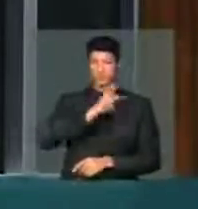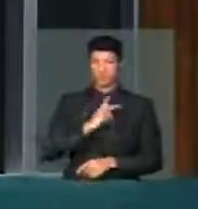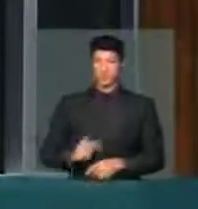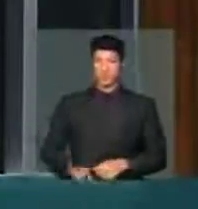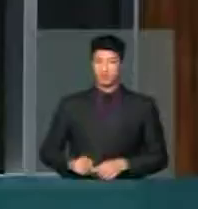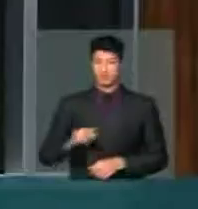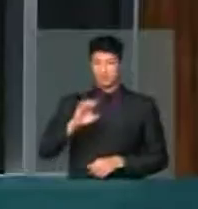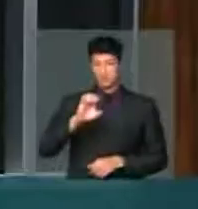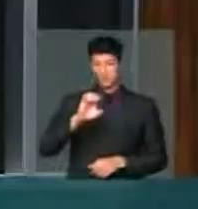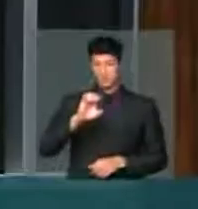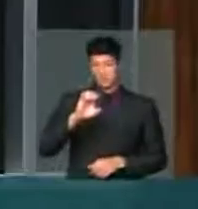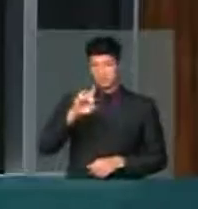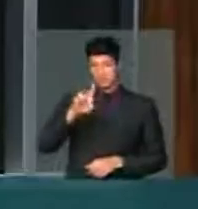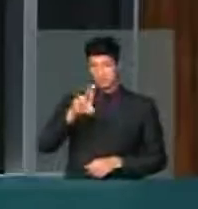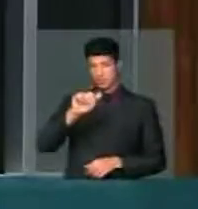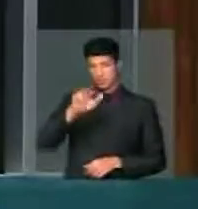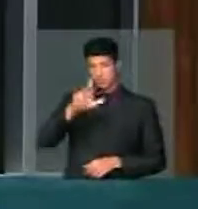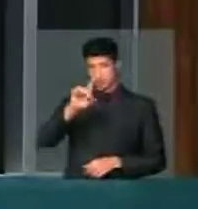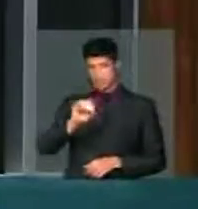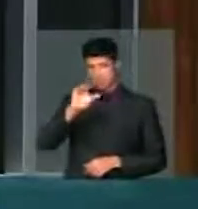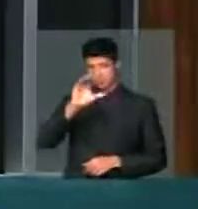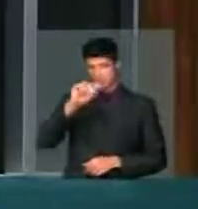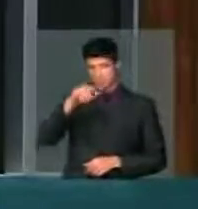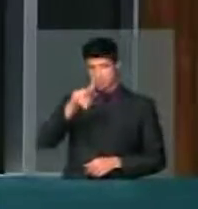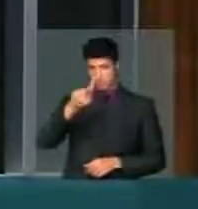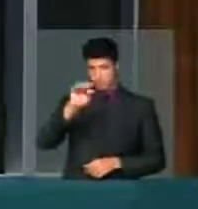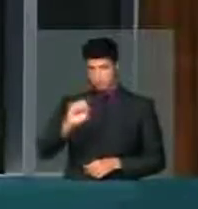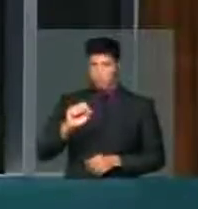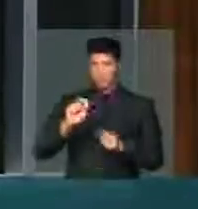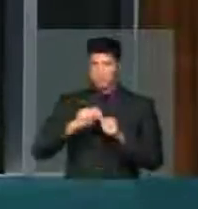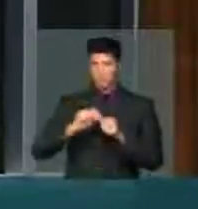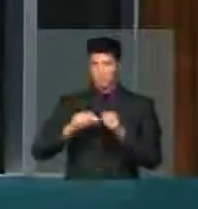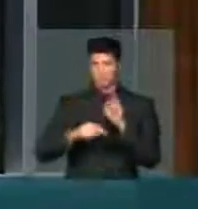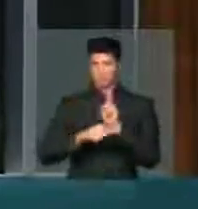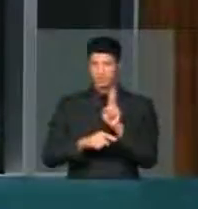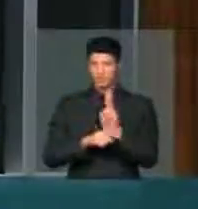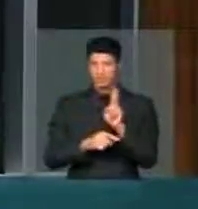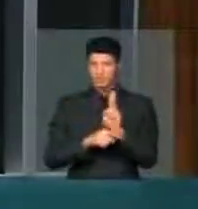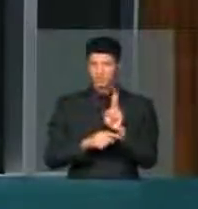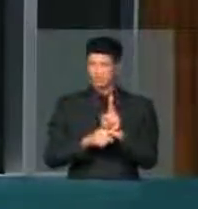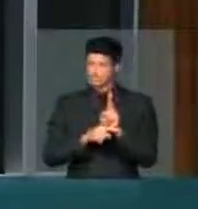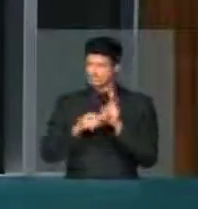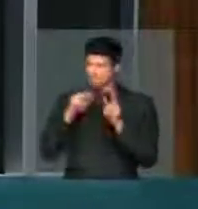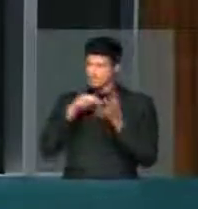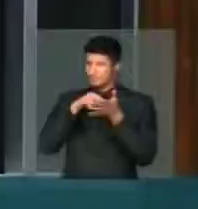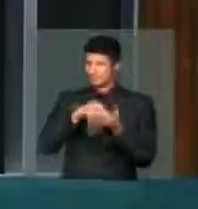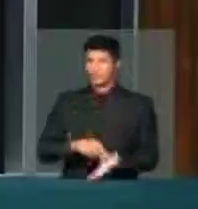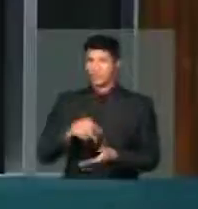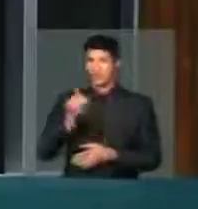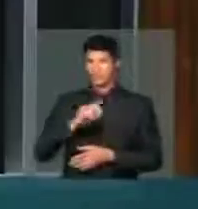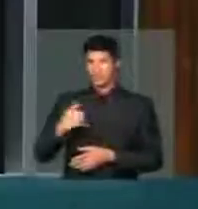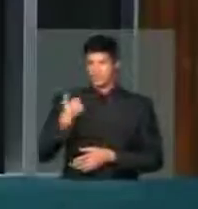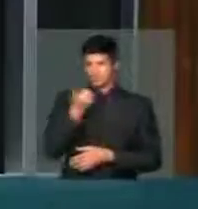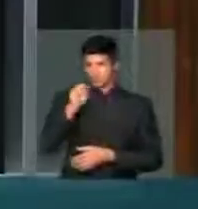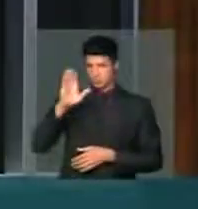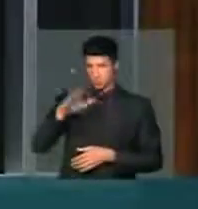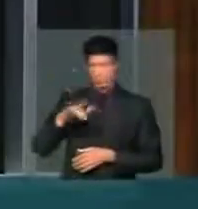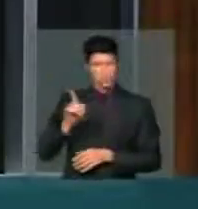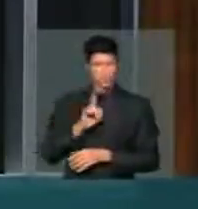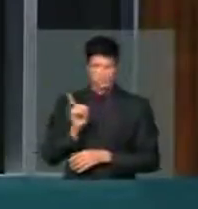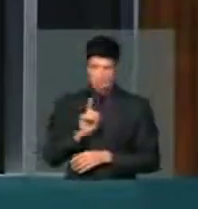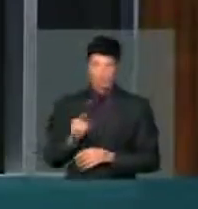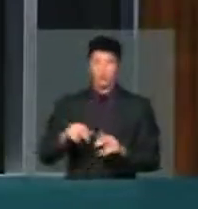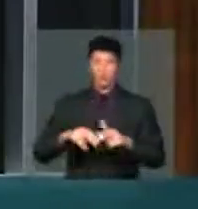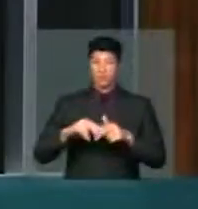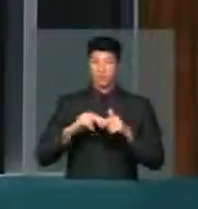presidente da República, o governador Eduardo Campos, fez uma defesa ardorosa da não redução da maioridade penal.